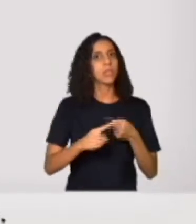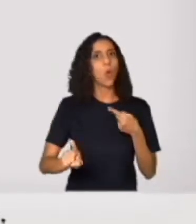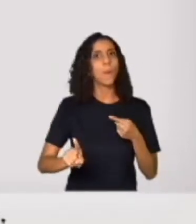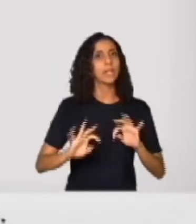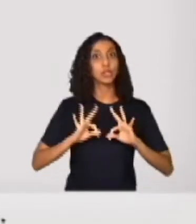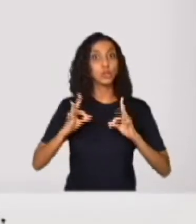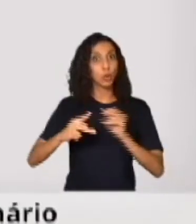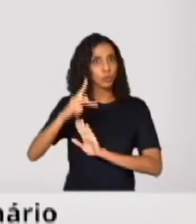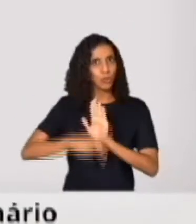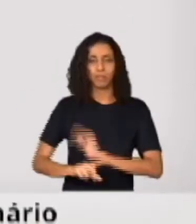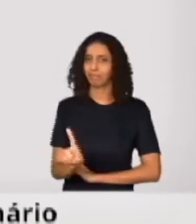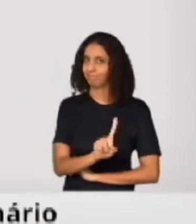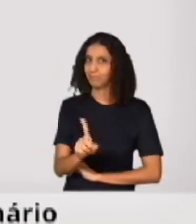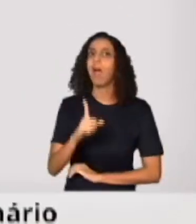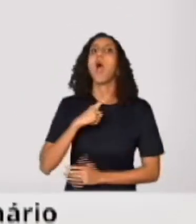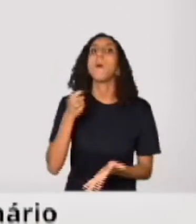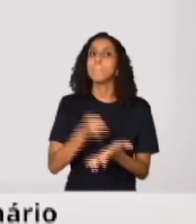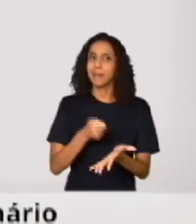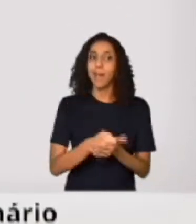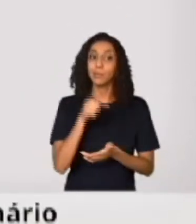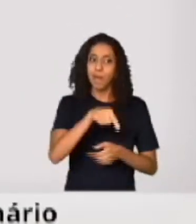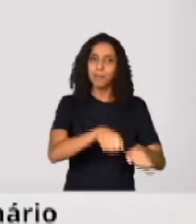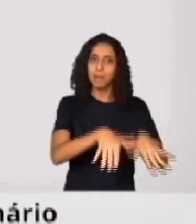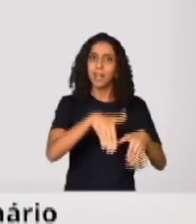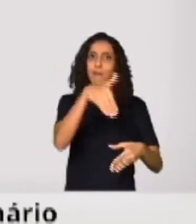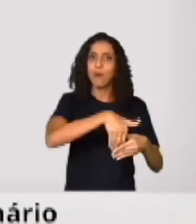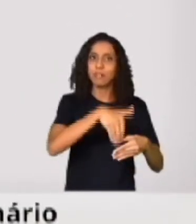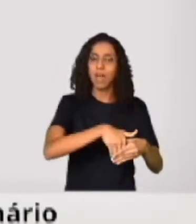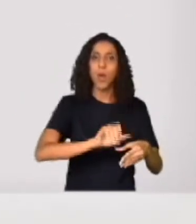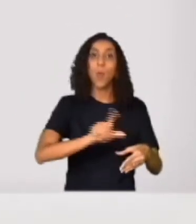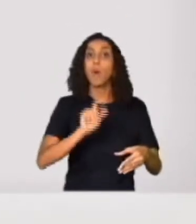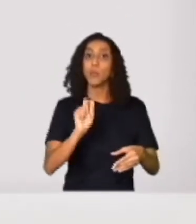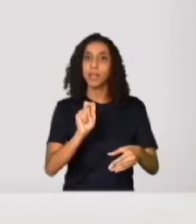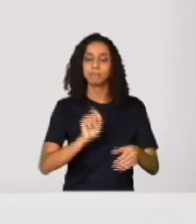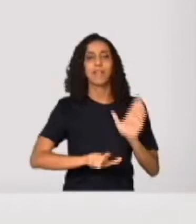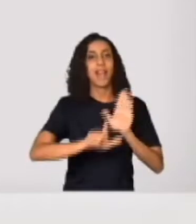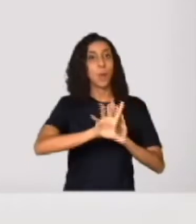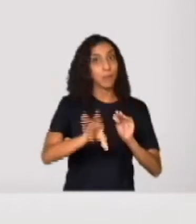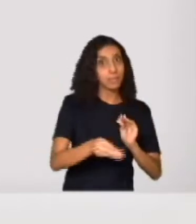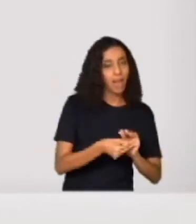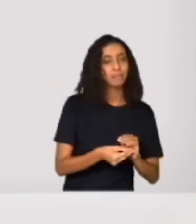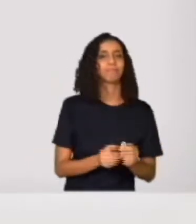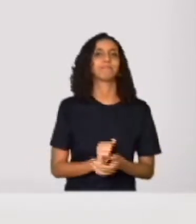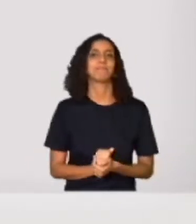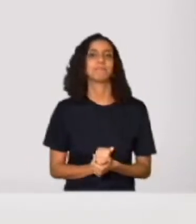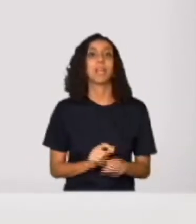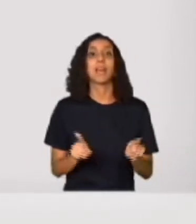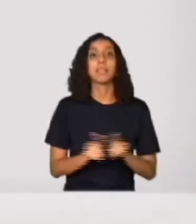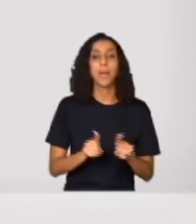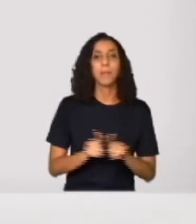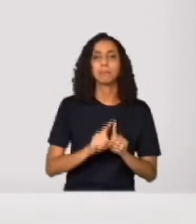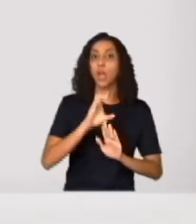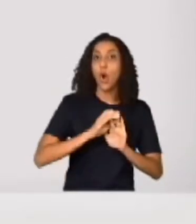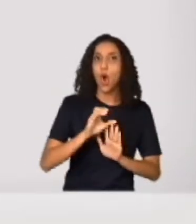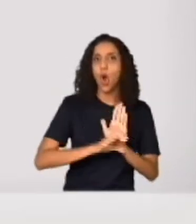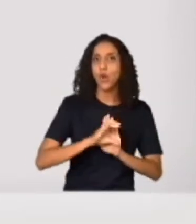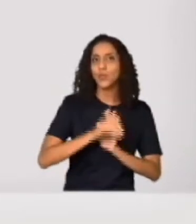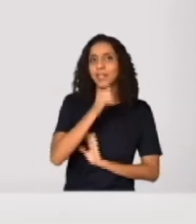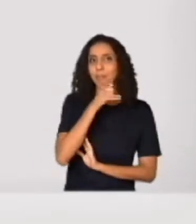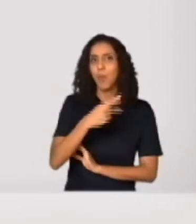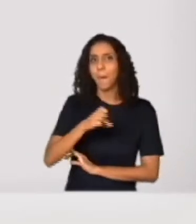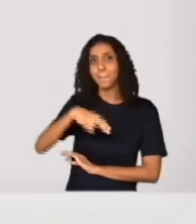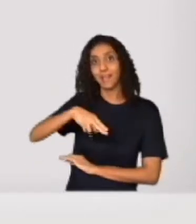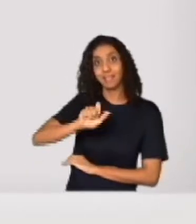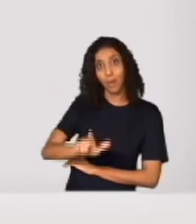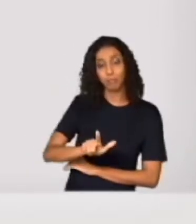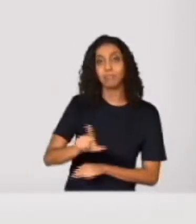para todo tipo de projeto, não. Precisam necessariamente passar pelo plenário os projetos de lei complementar, de códigos, como o Código Penal,